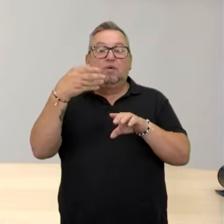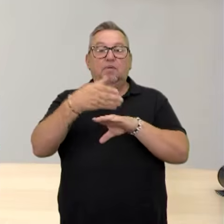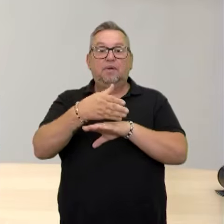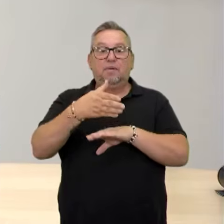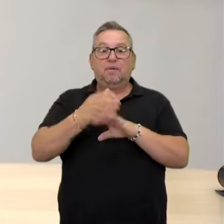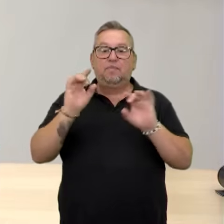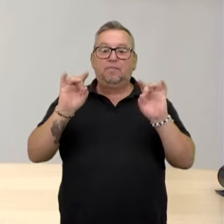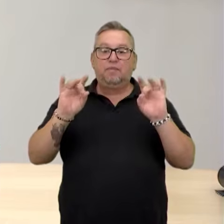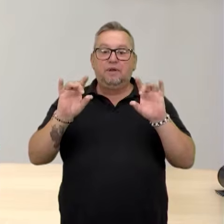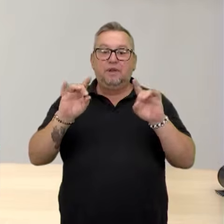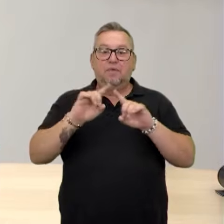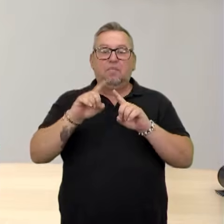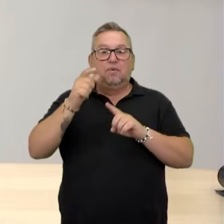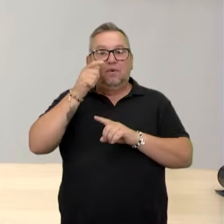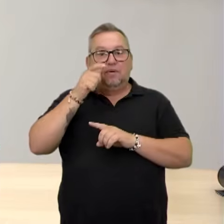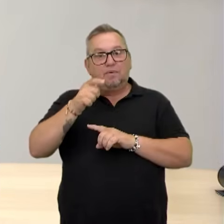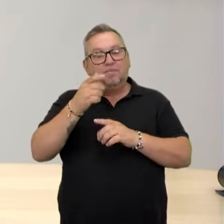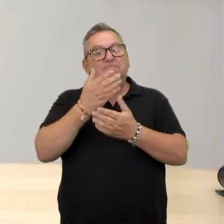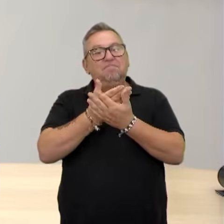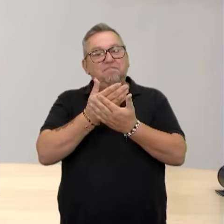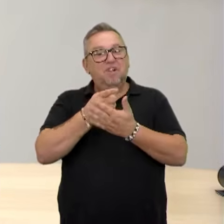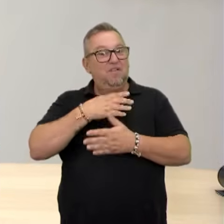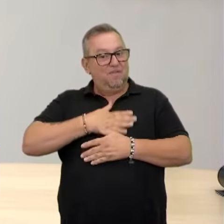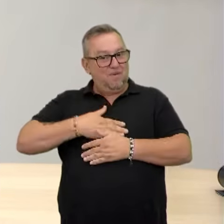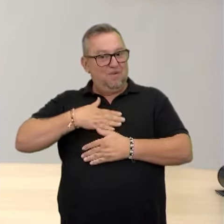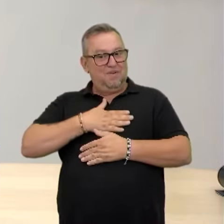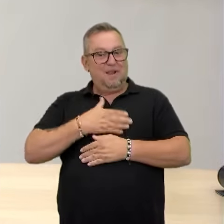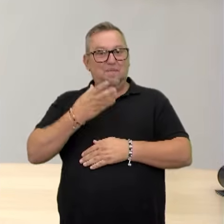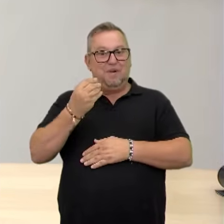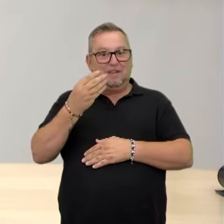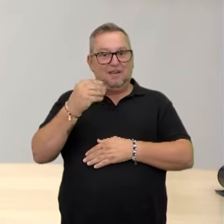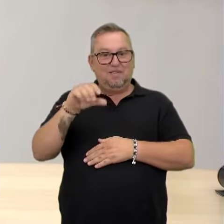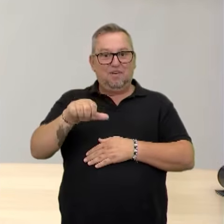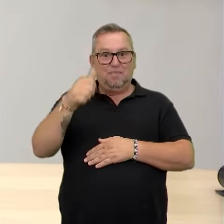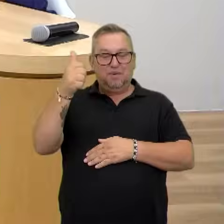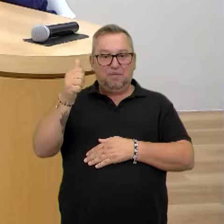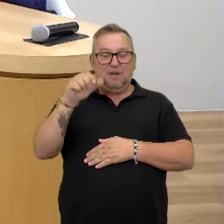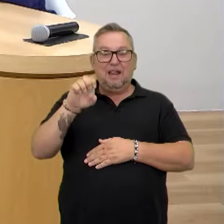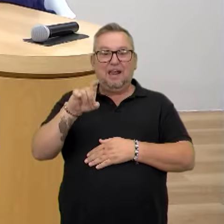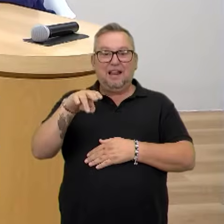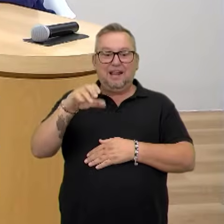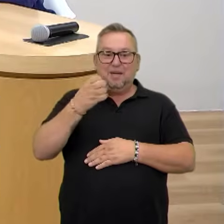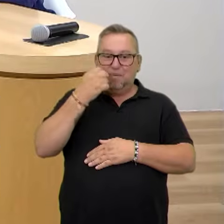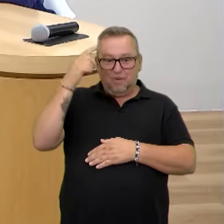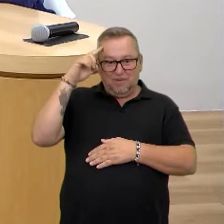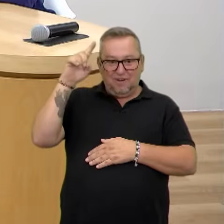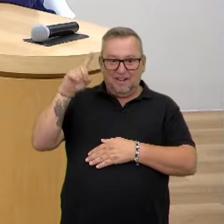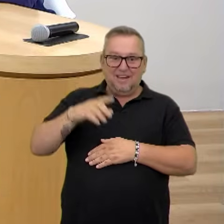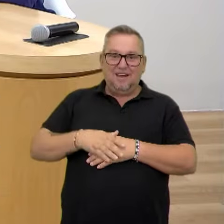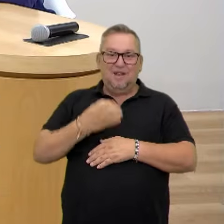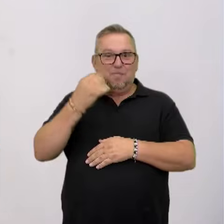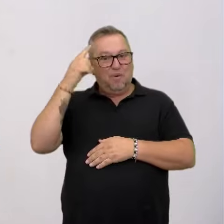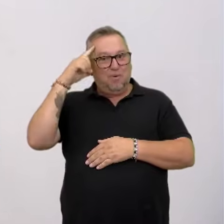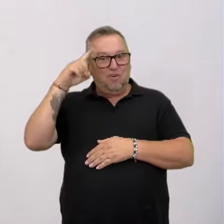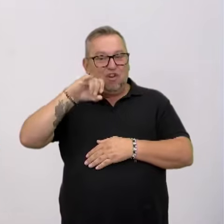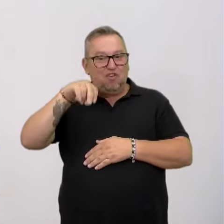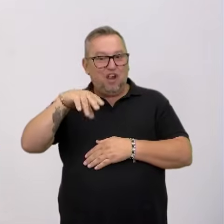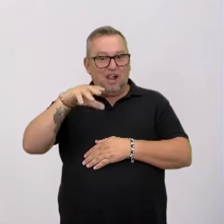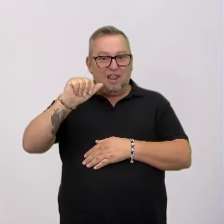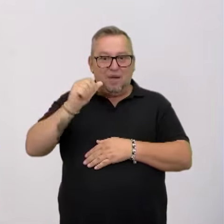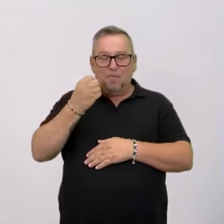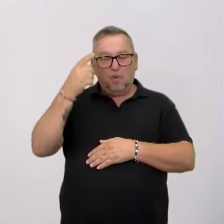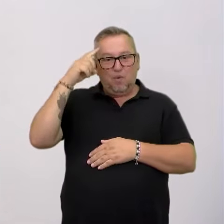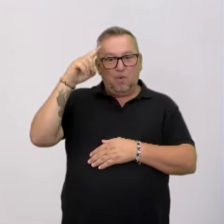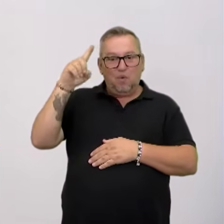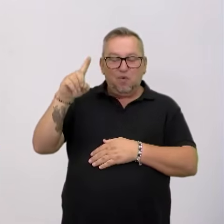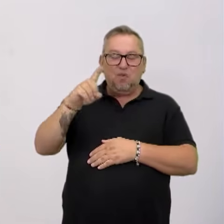muito legais, muito interessantes aqui nessa aula, que vocês vão gostar bastante. Primeiro, a professora Elaine. Bom dia, Pro. Bom dia, Jana. Bom dia,